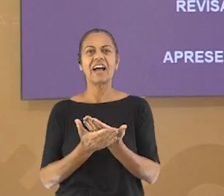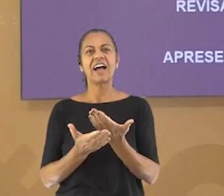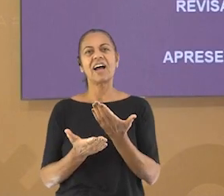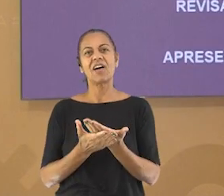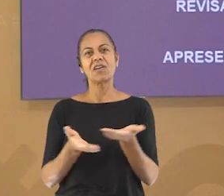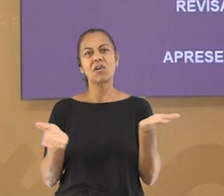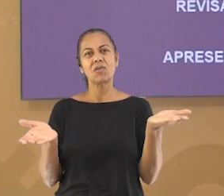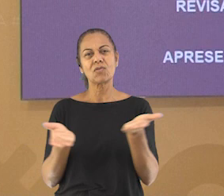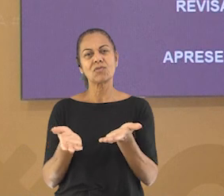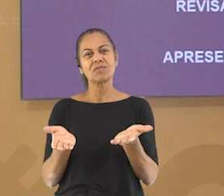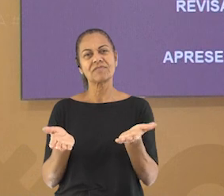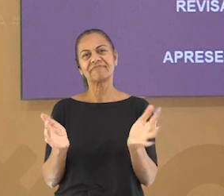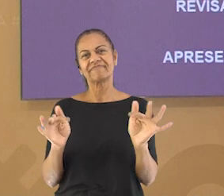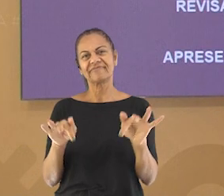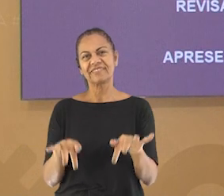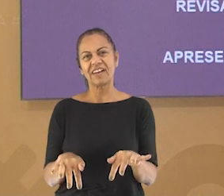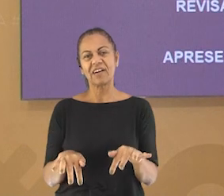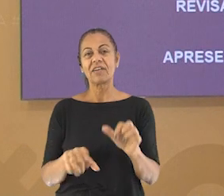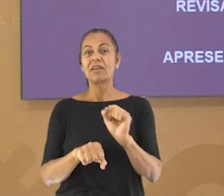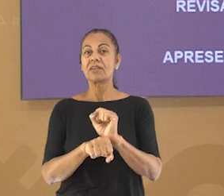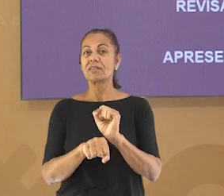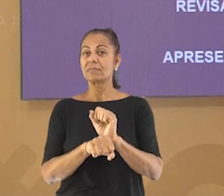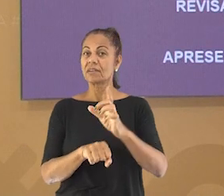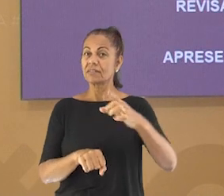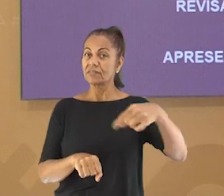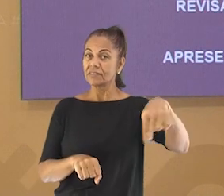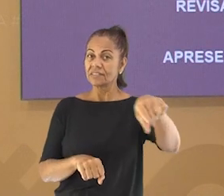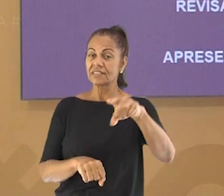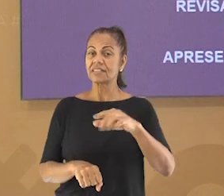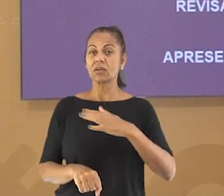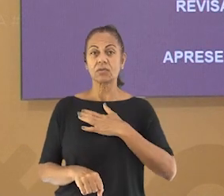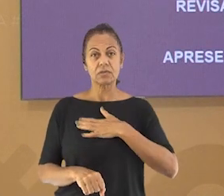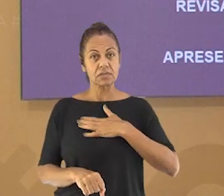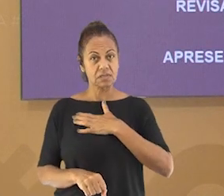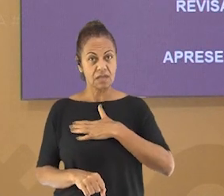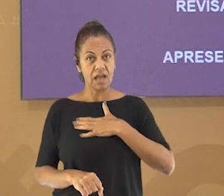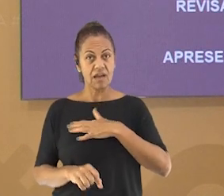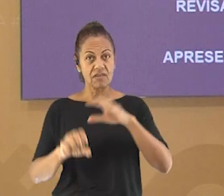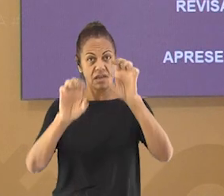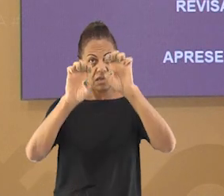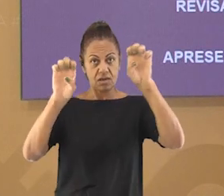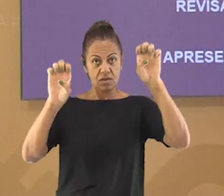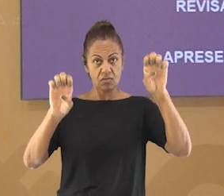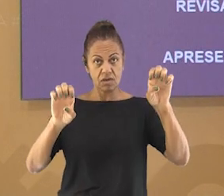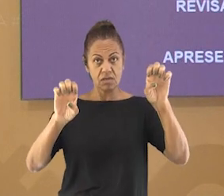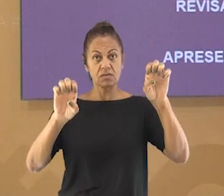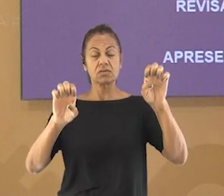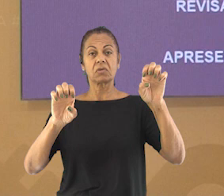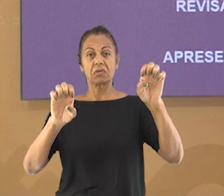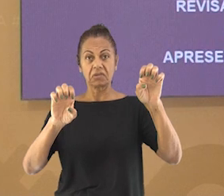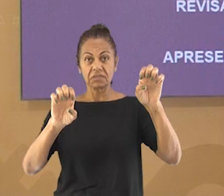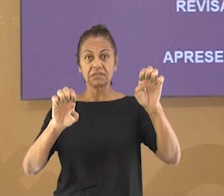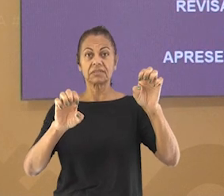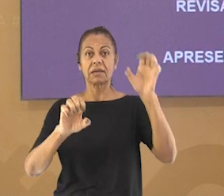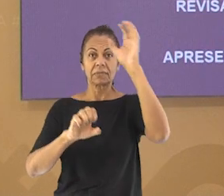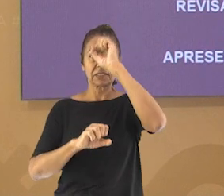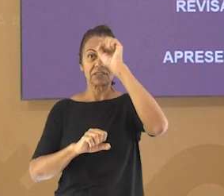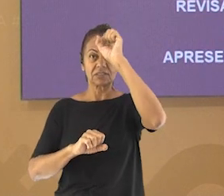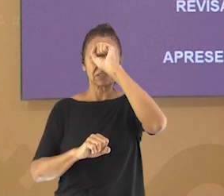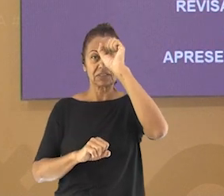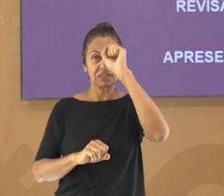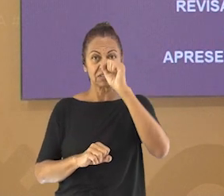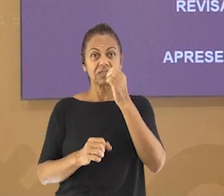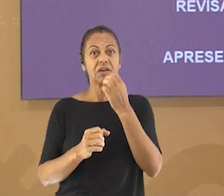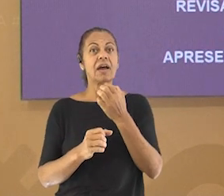É isso, pessoal. A aula de hoje está ficando por aqui. Espero que vocês tenham gostado de aprender sobre as equações e